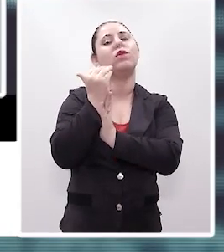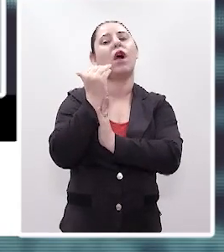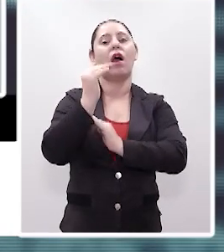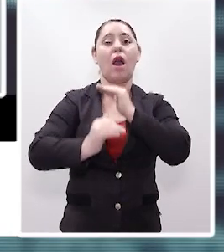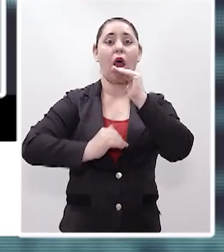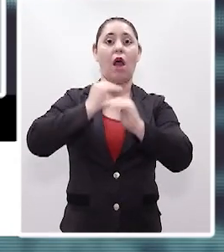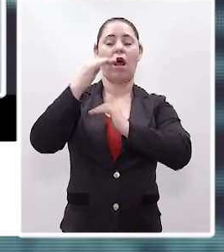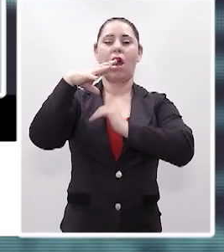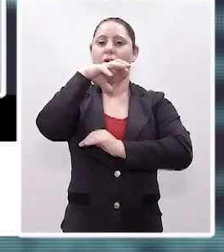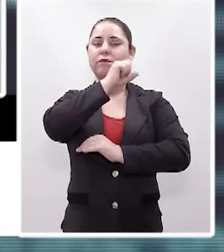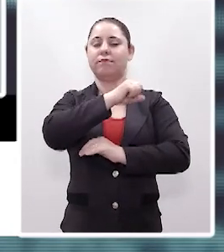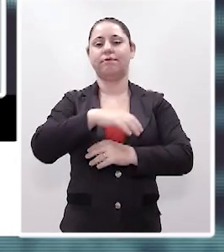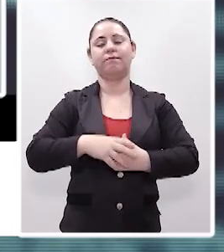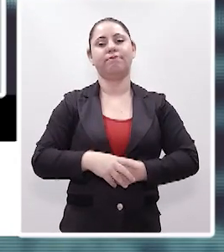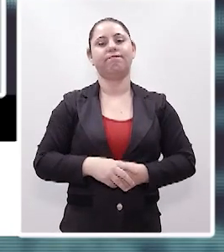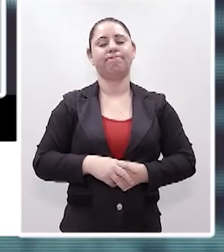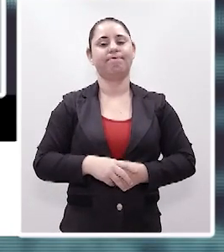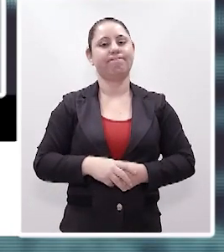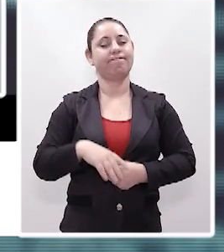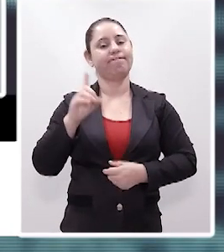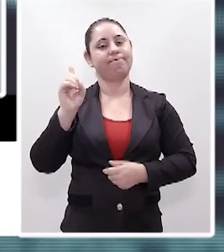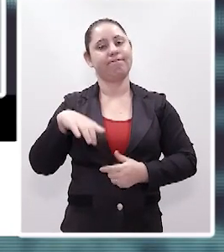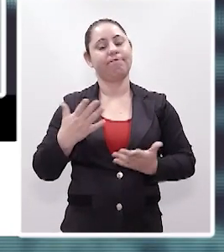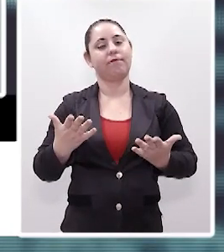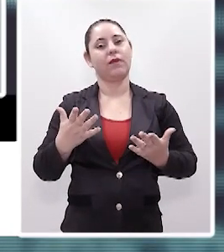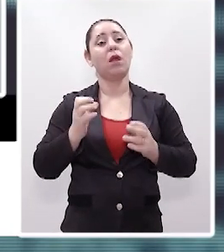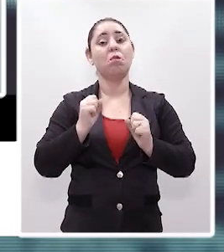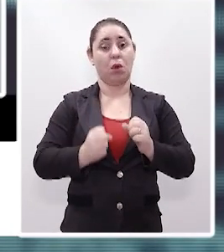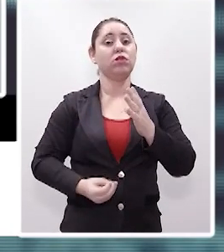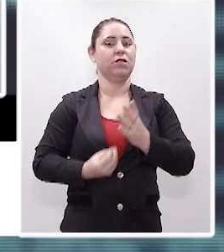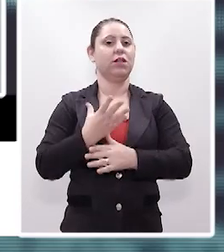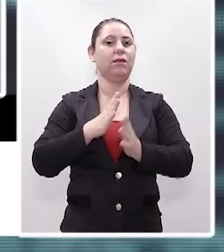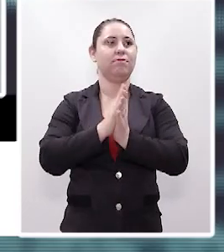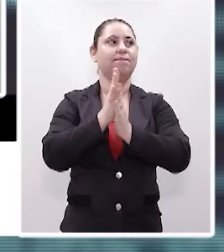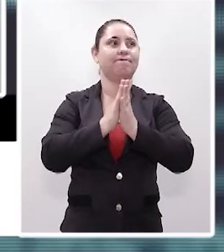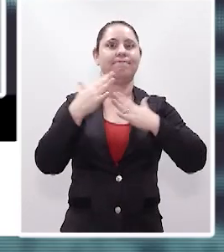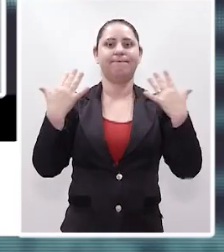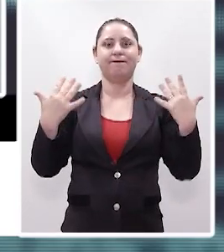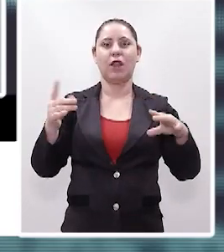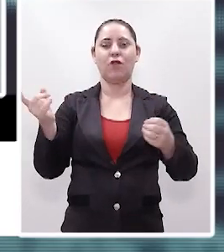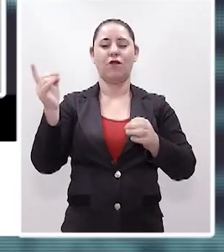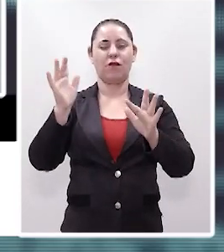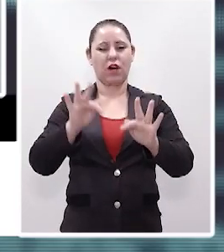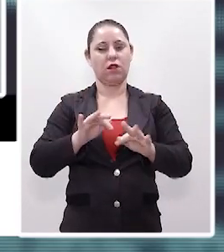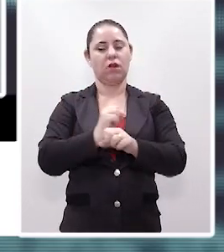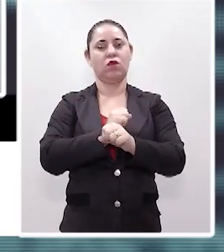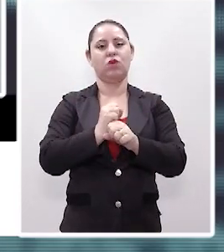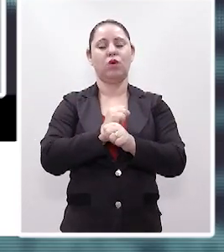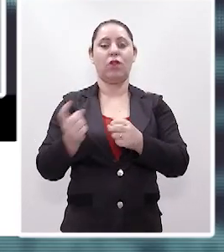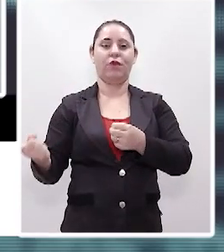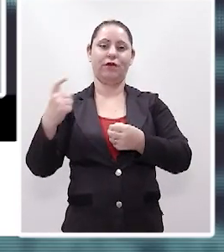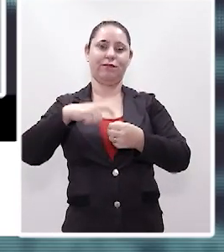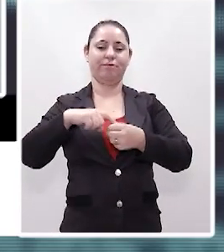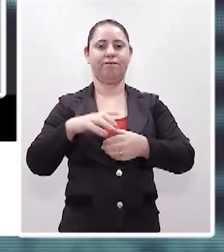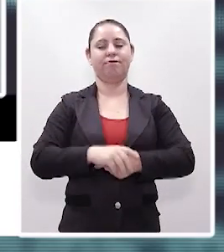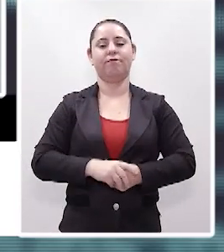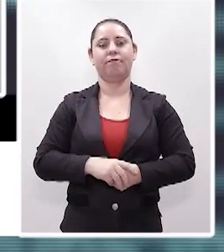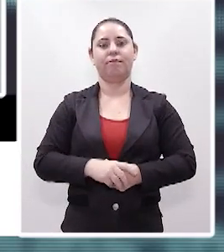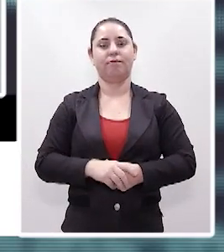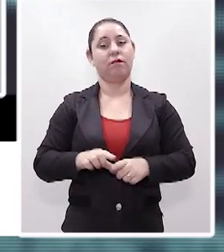né, a acelerar a imunização, a gente pode criar aí uma expectativa para o final do ano a gente